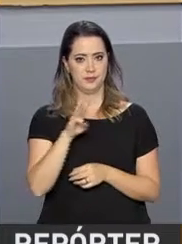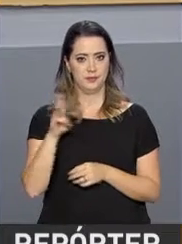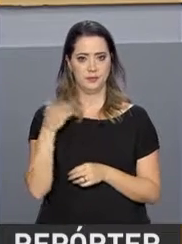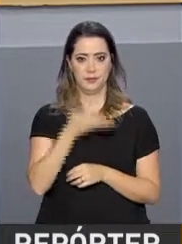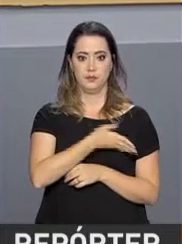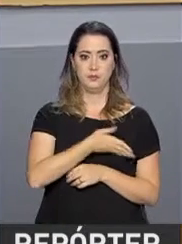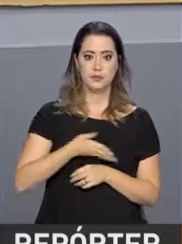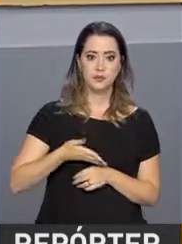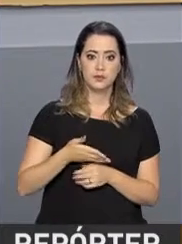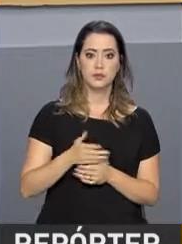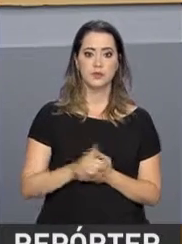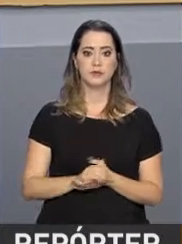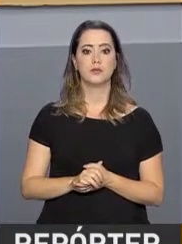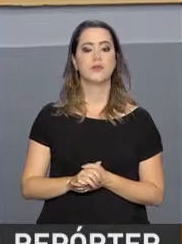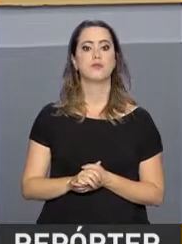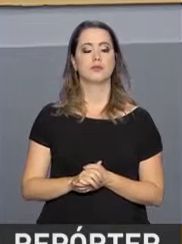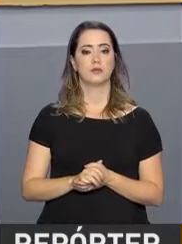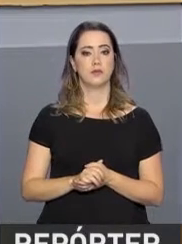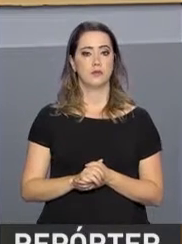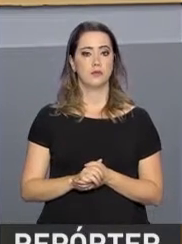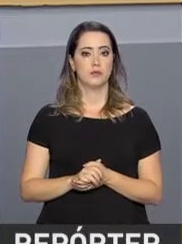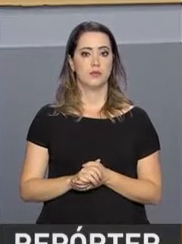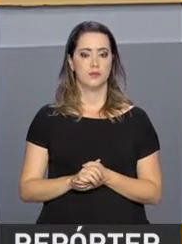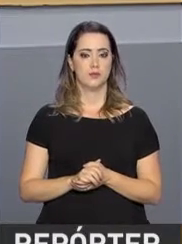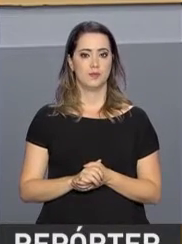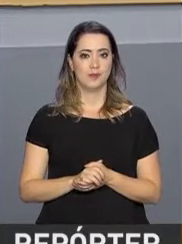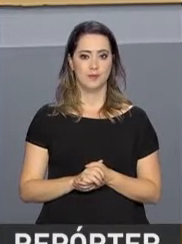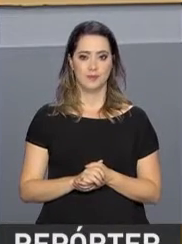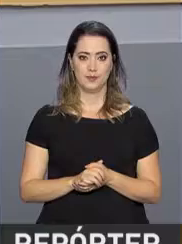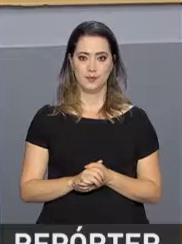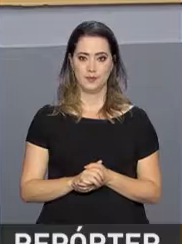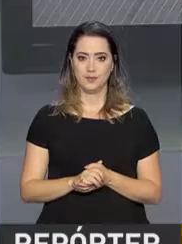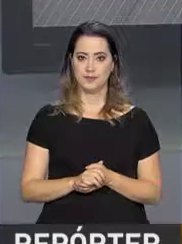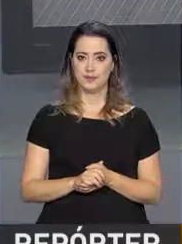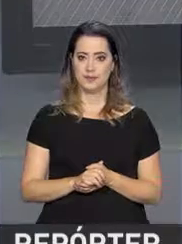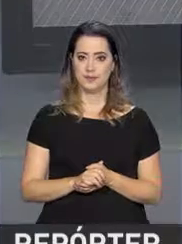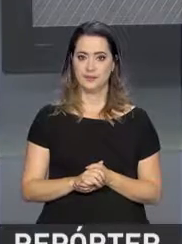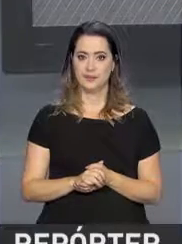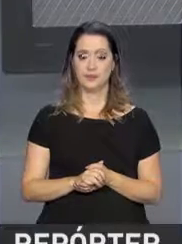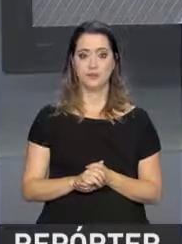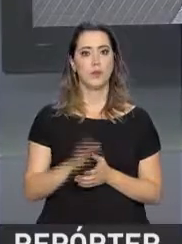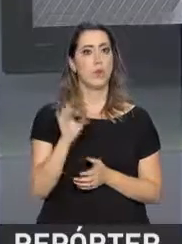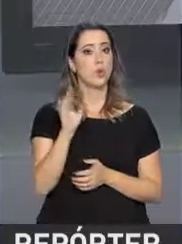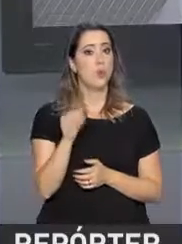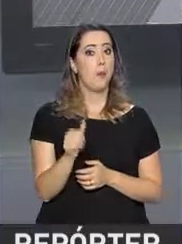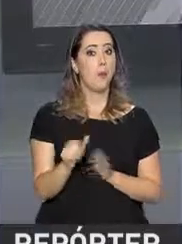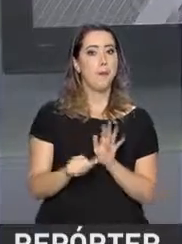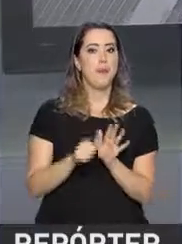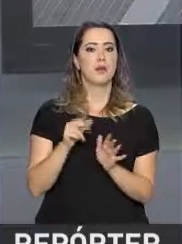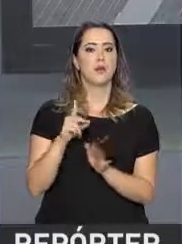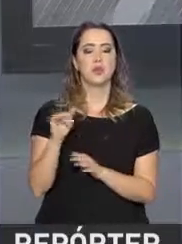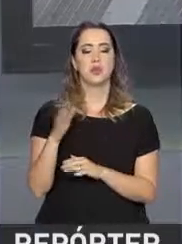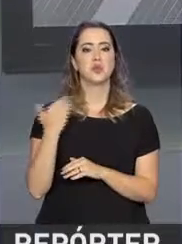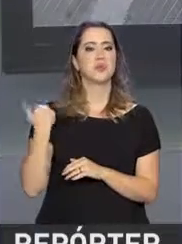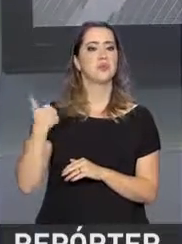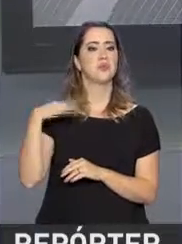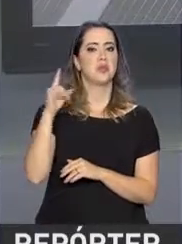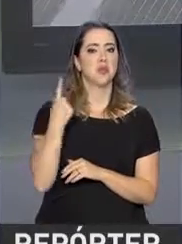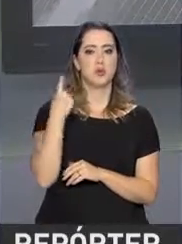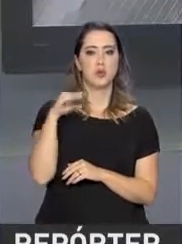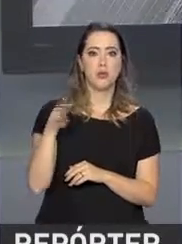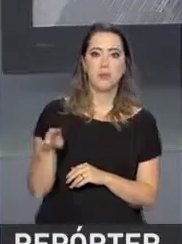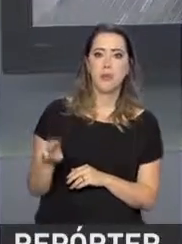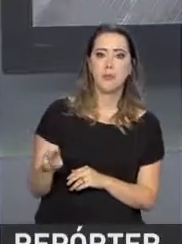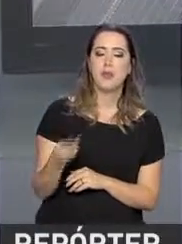da casa própria estão disponíveis na página do banco na internet só no primeiro dia o enem registrou mais de 1